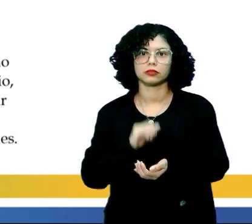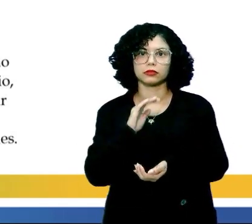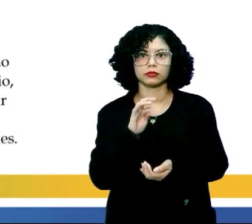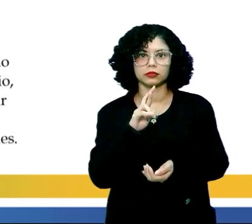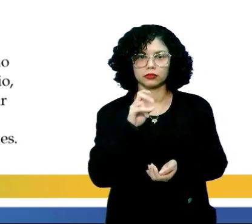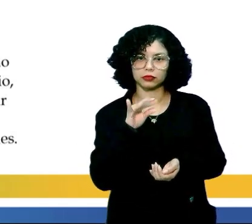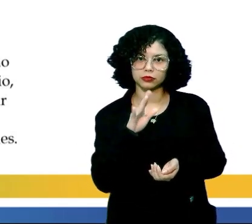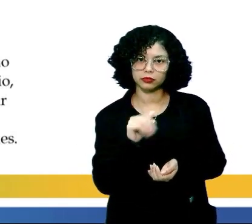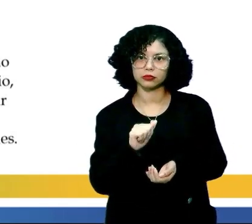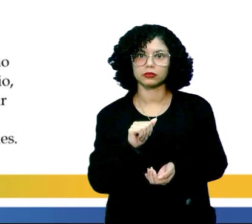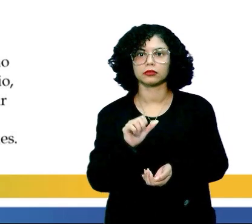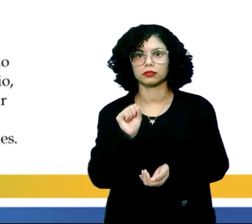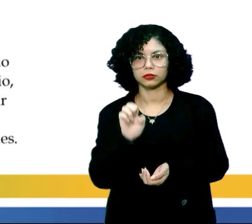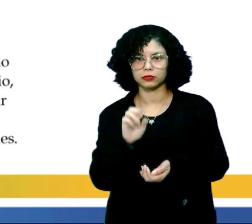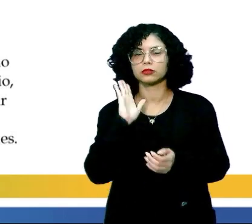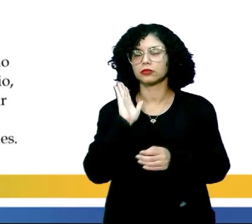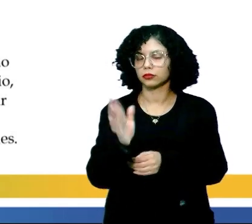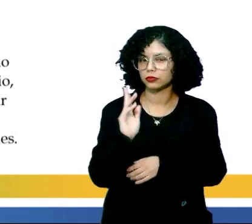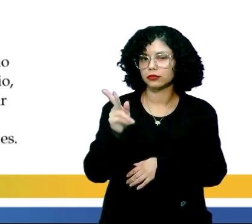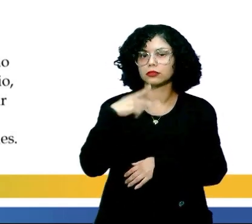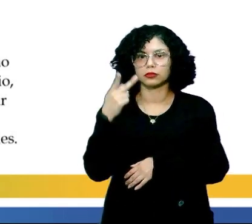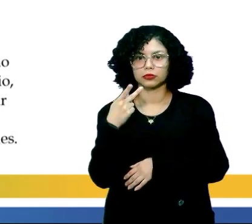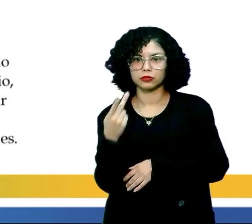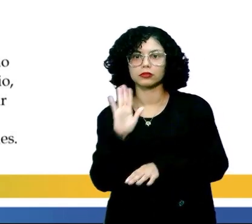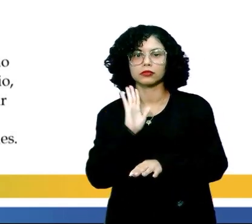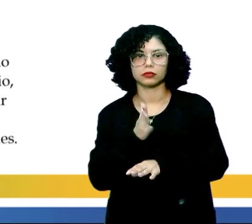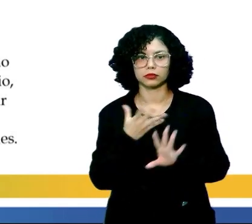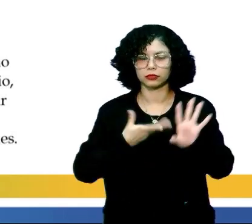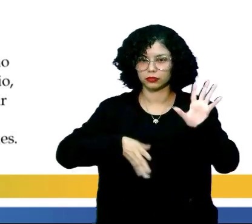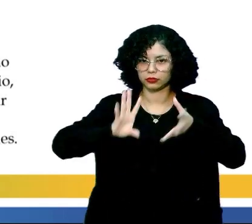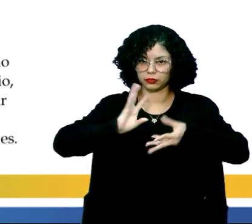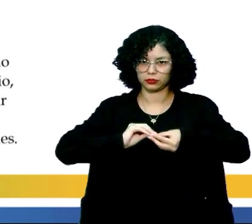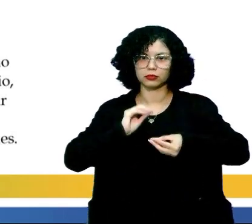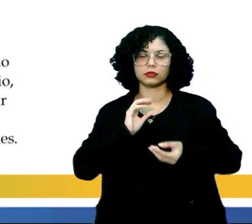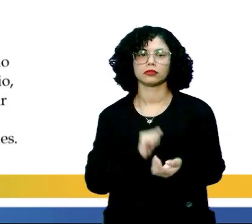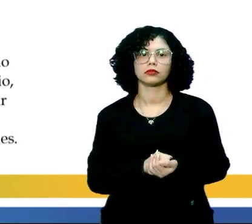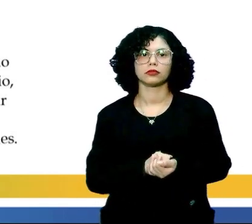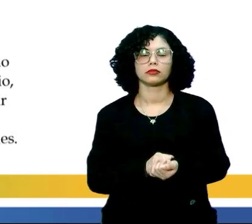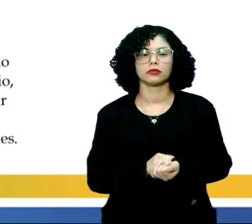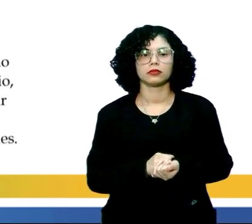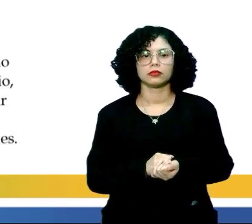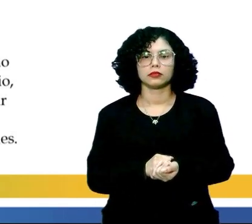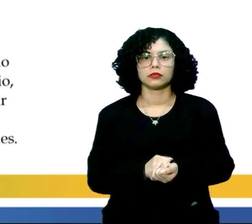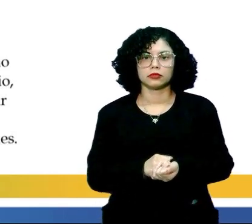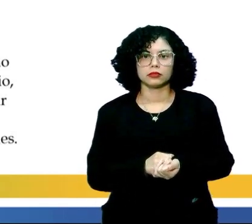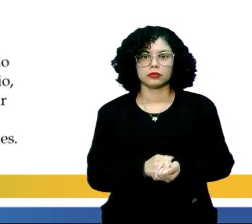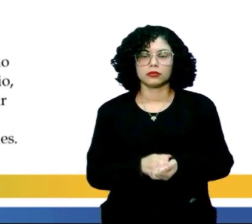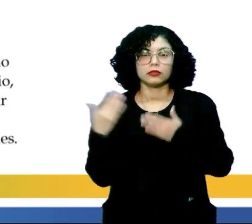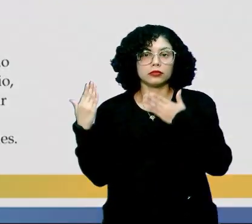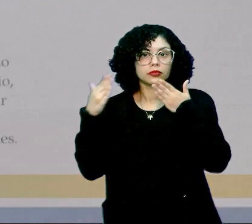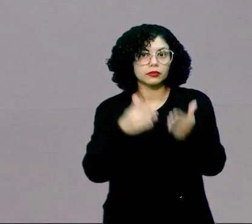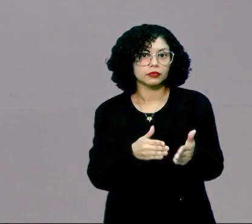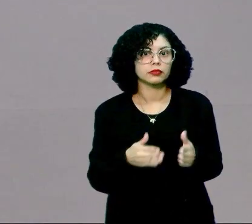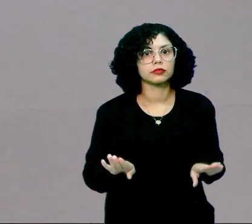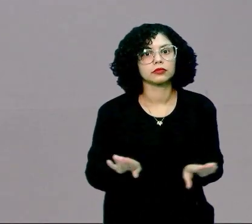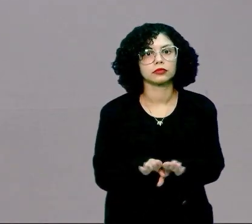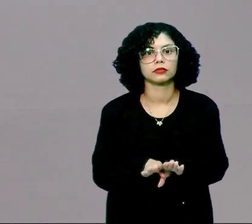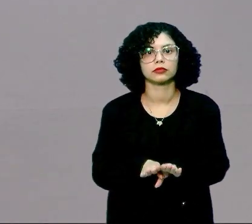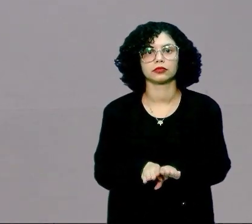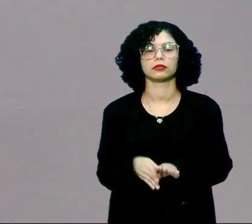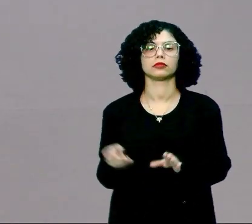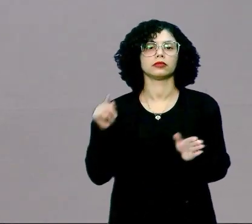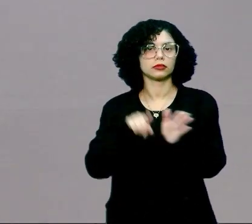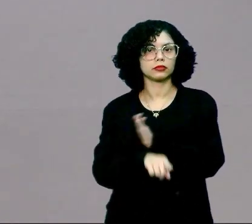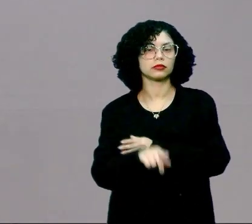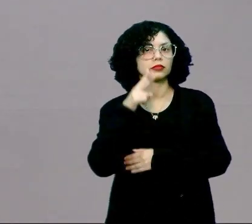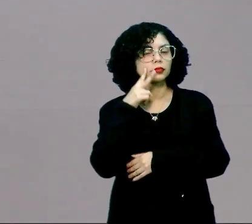cartática, da catarse, aí eu já fiz um resuminho sobre isso. Então, a gente vai focar, quando a gente chegar lá nas